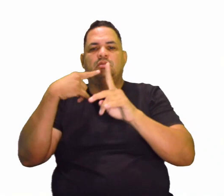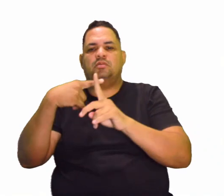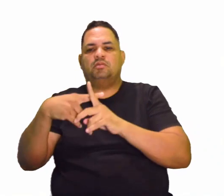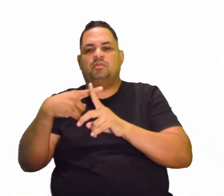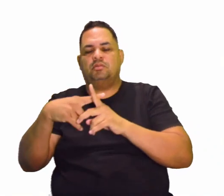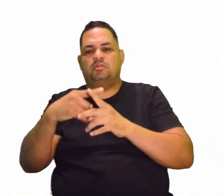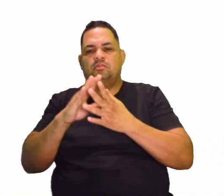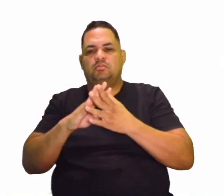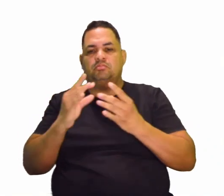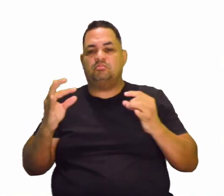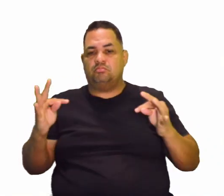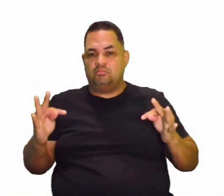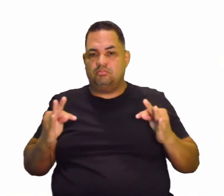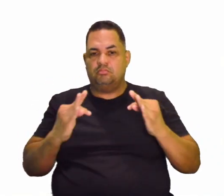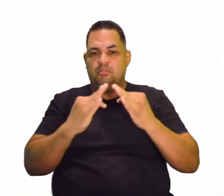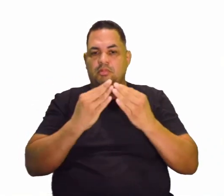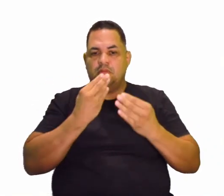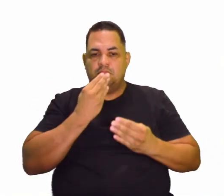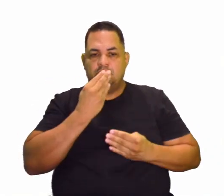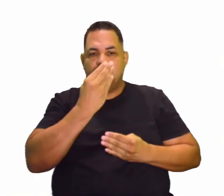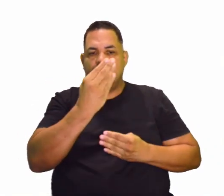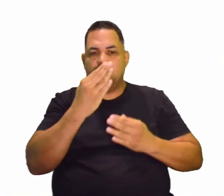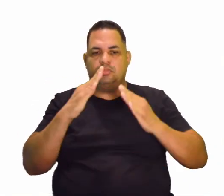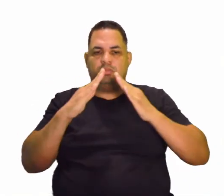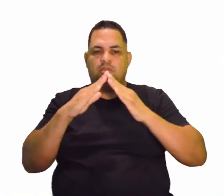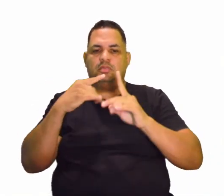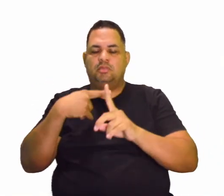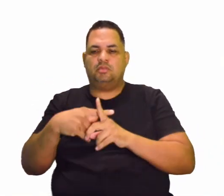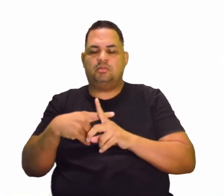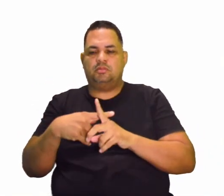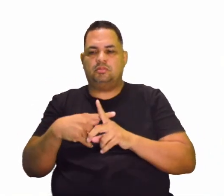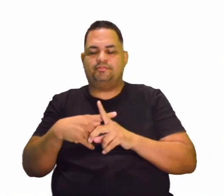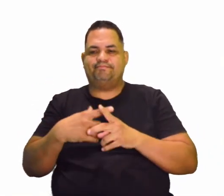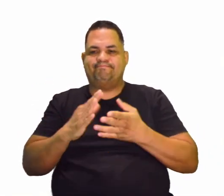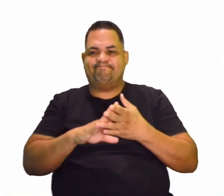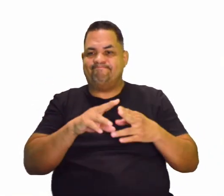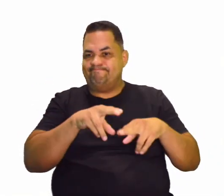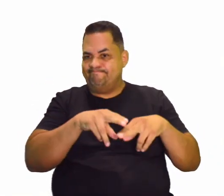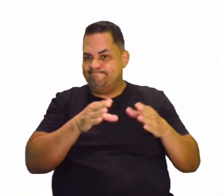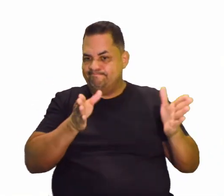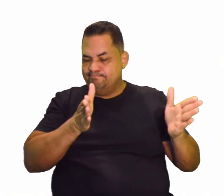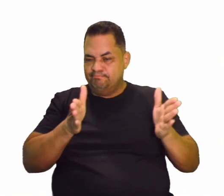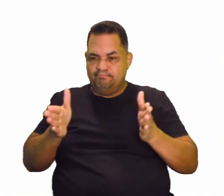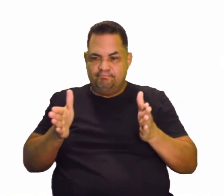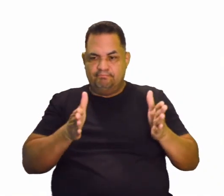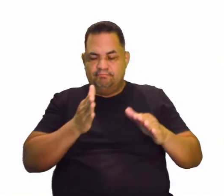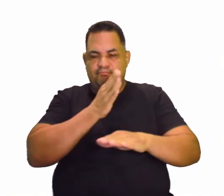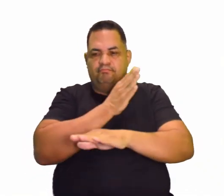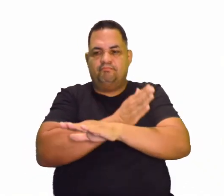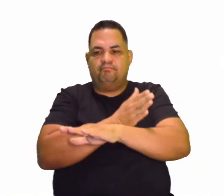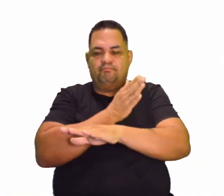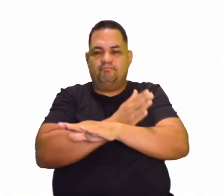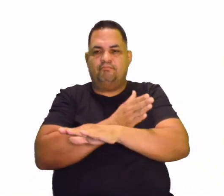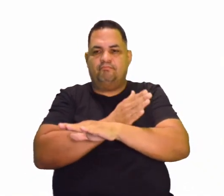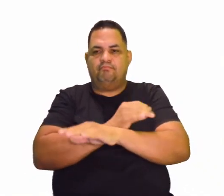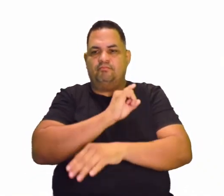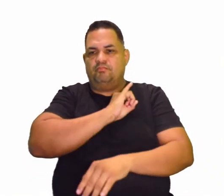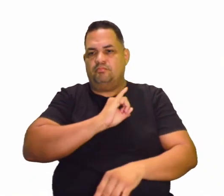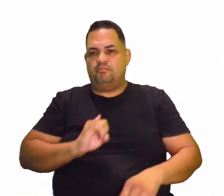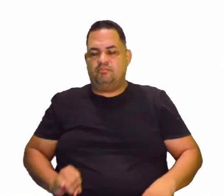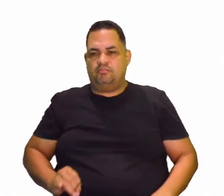a pedido da igreja. Então, nesse período da Idade Média, o Império